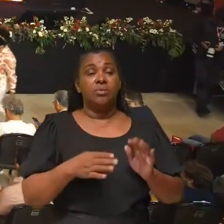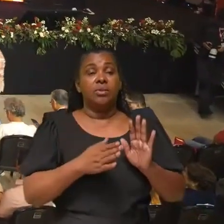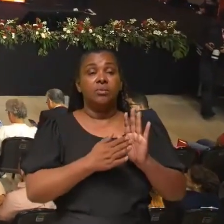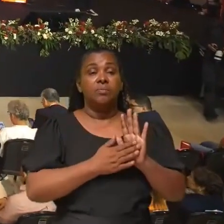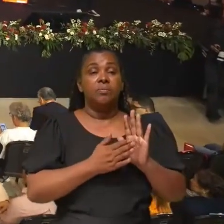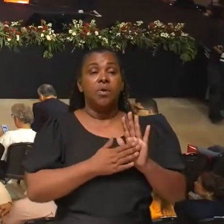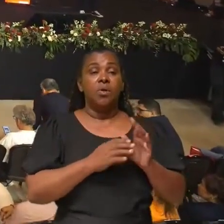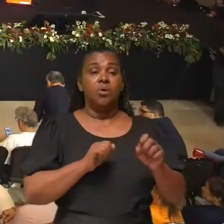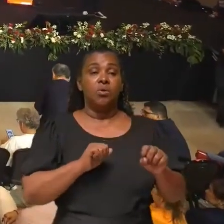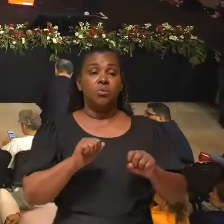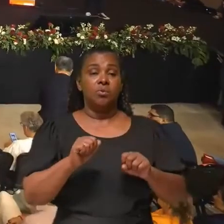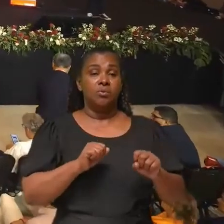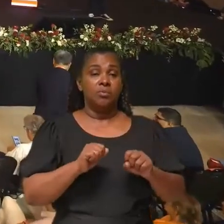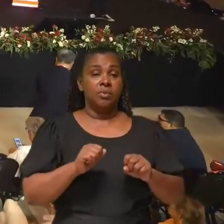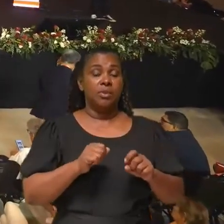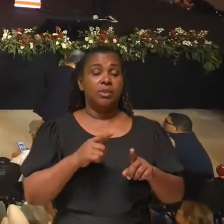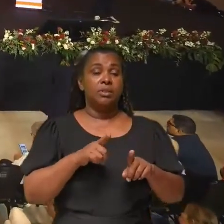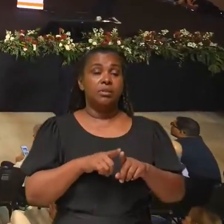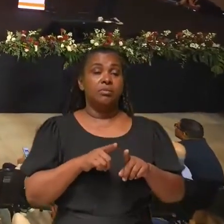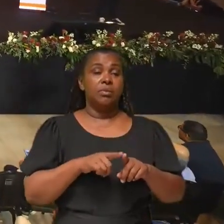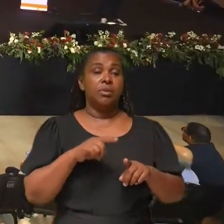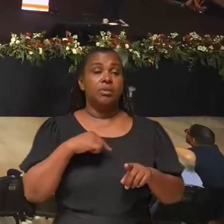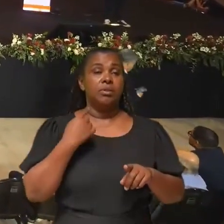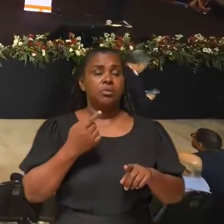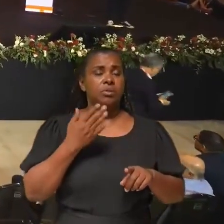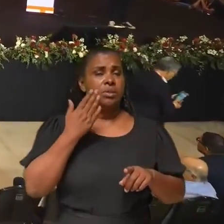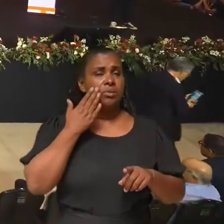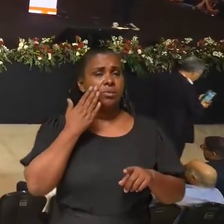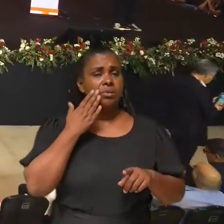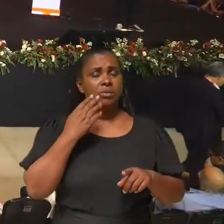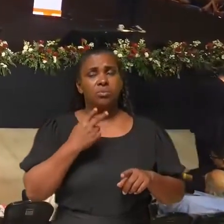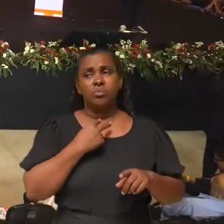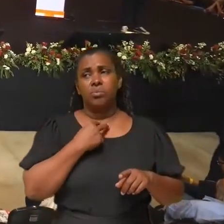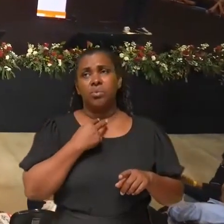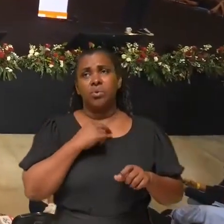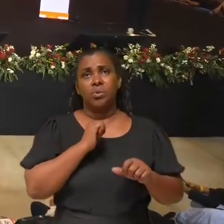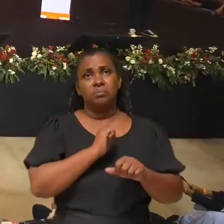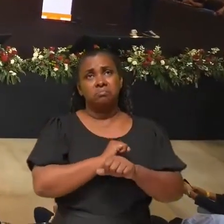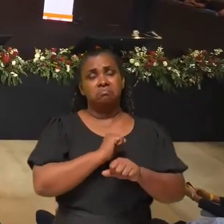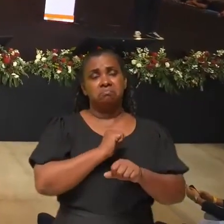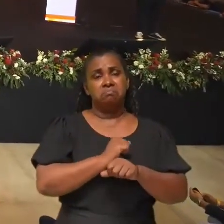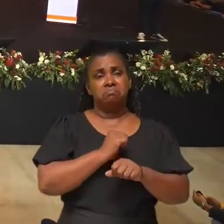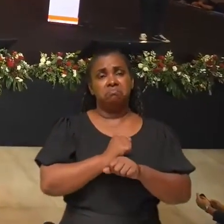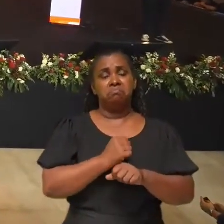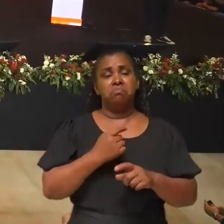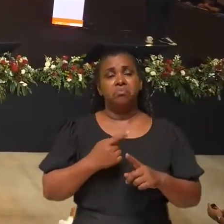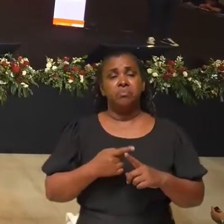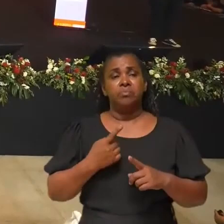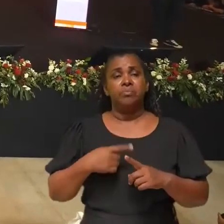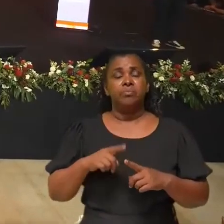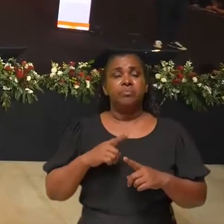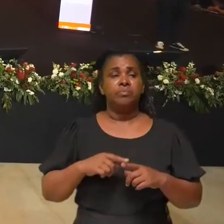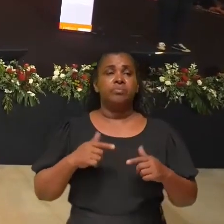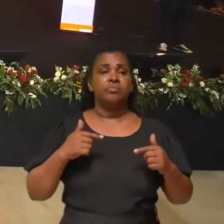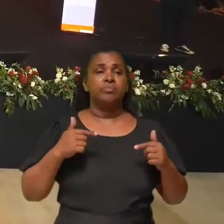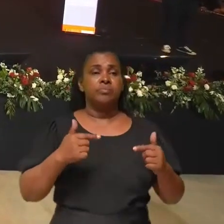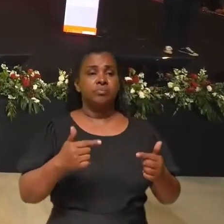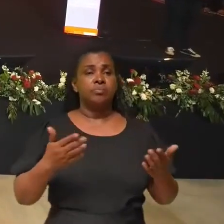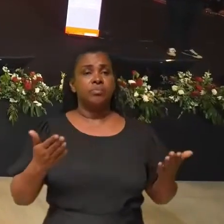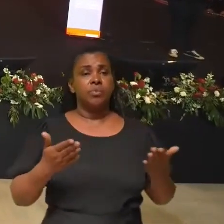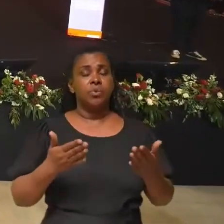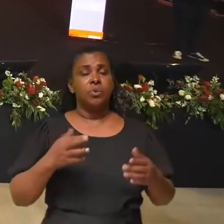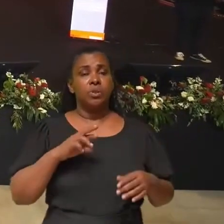sabe, a gente não pode esperar, né? Até porque os problemas que a gente enfrenta hoje, eles não se resolvem só